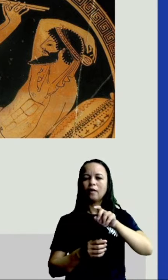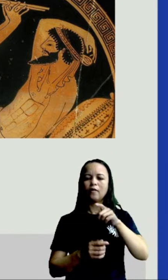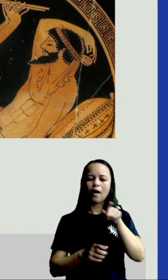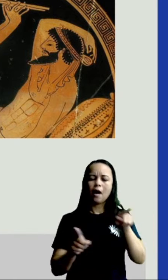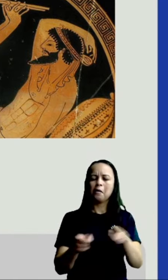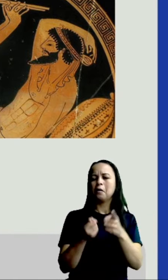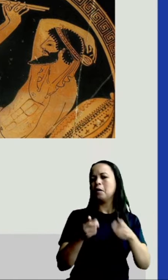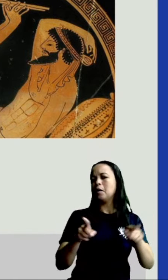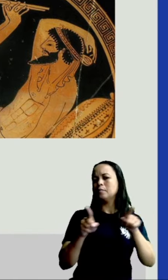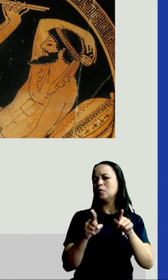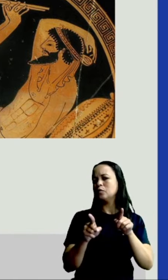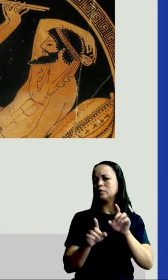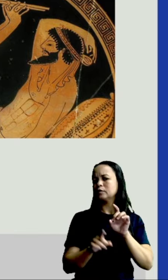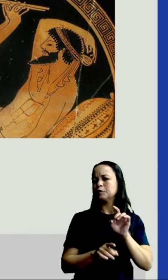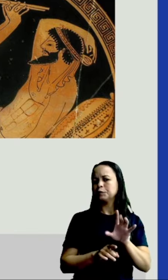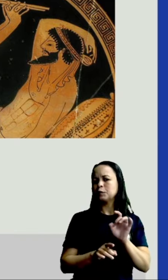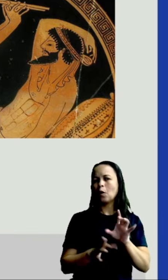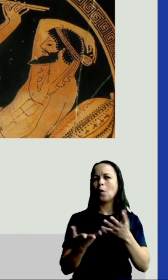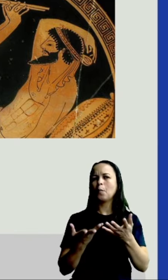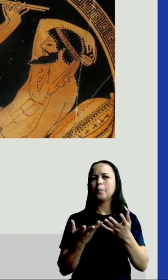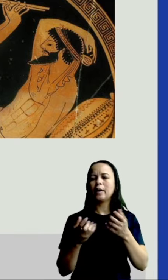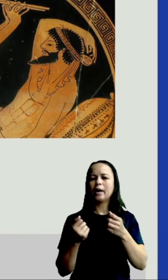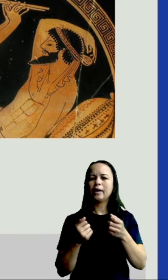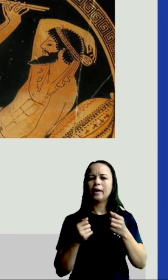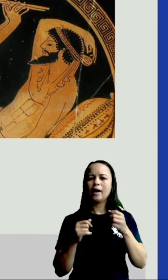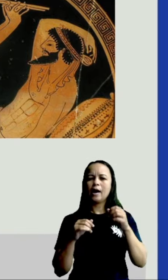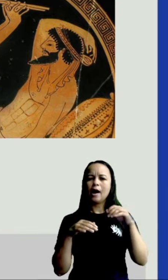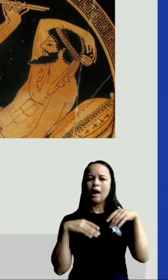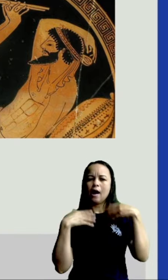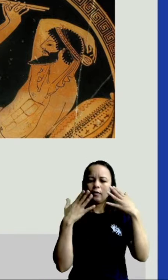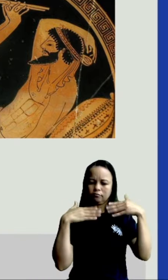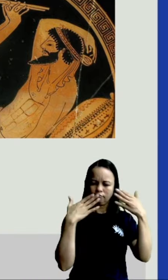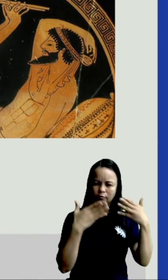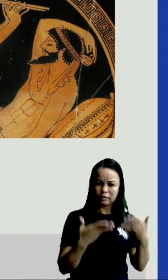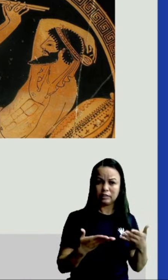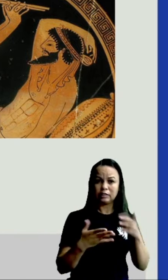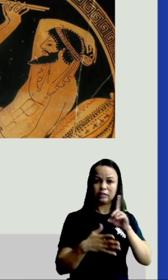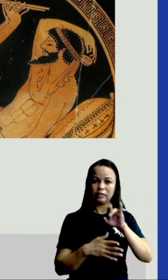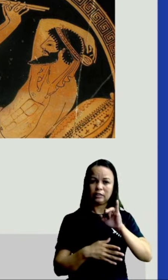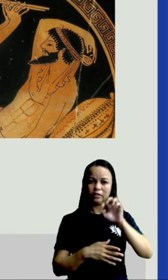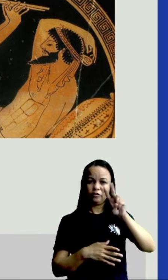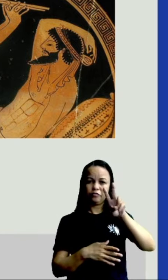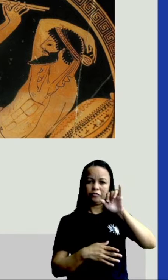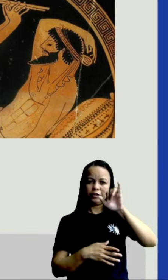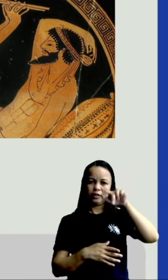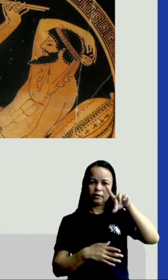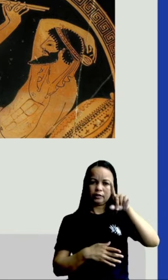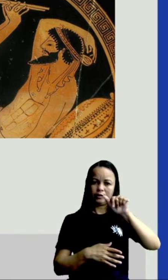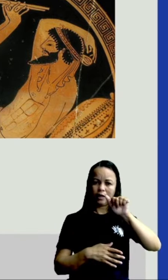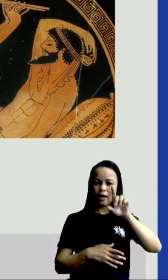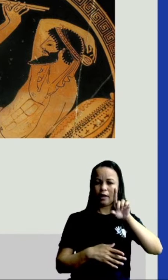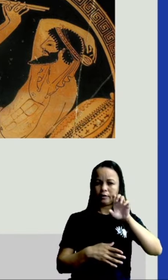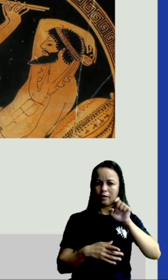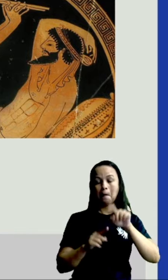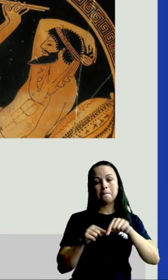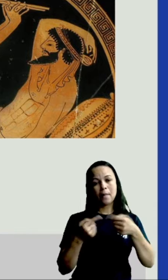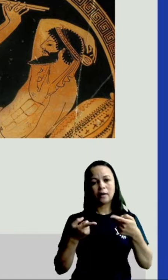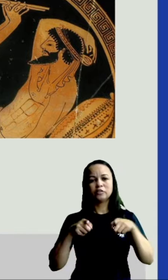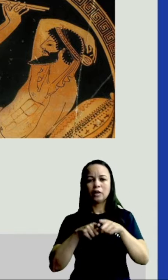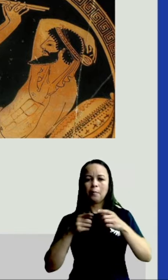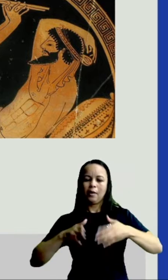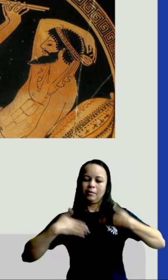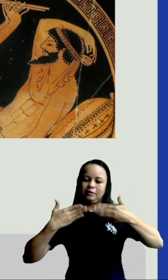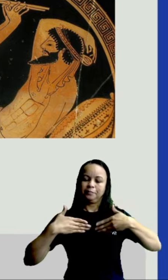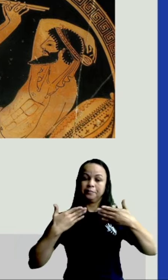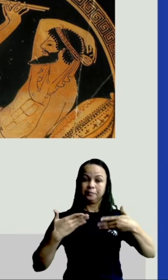a música não só para essa questão de divindade mas também a questão de se divertir entendeu